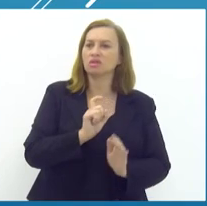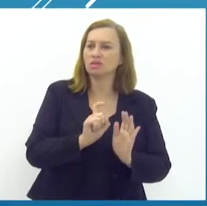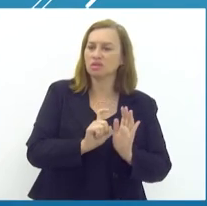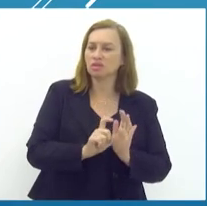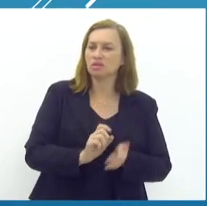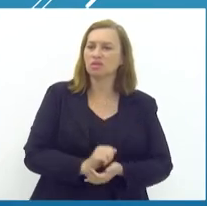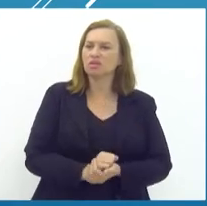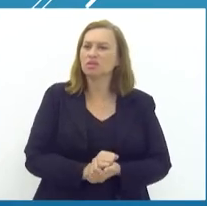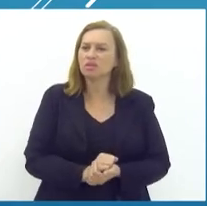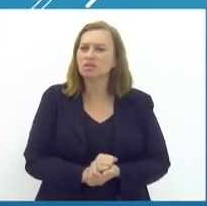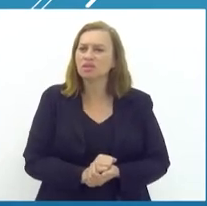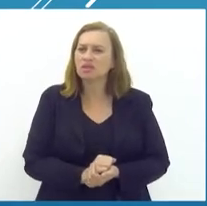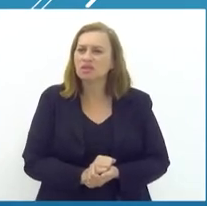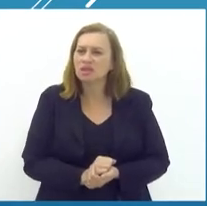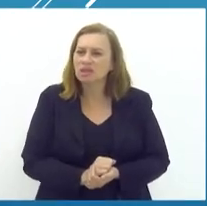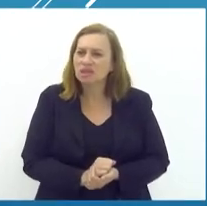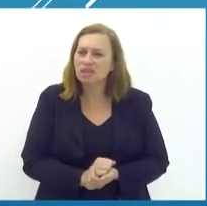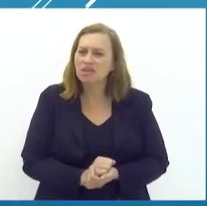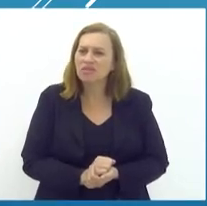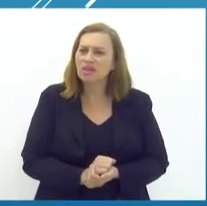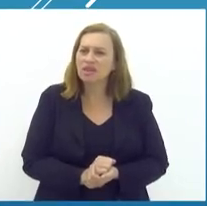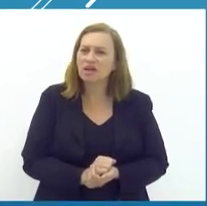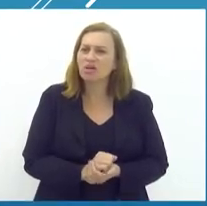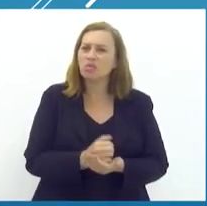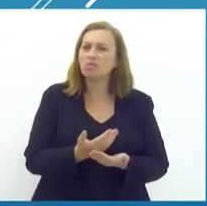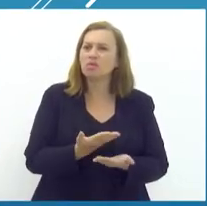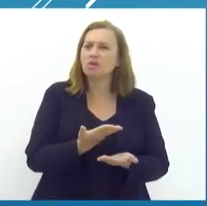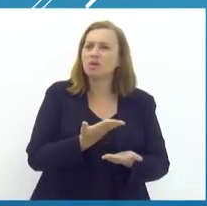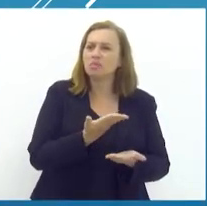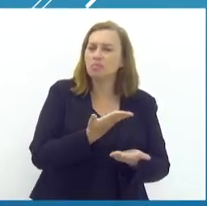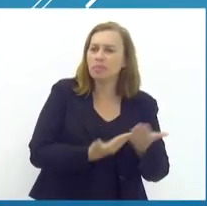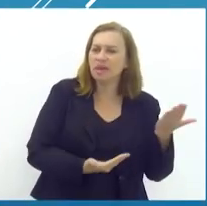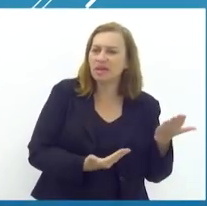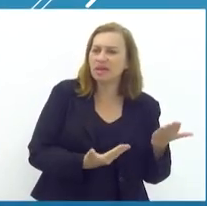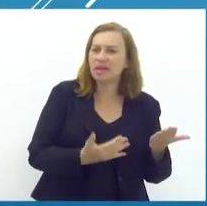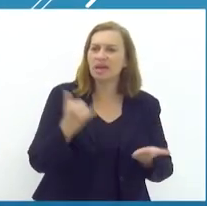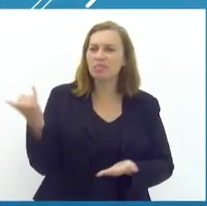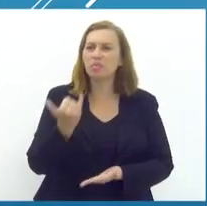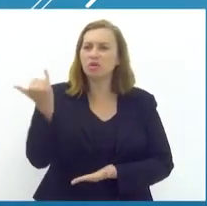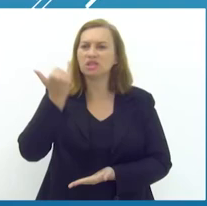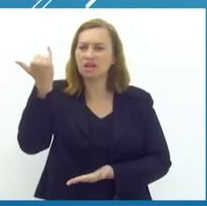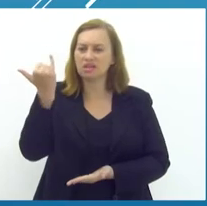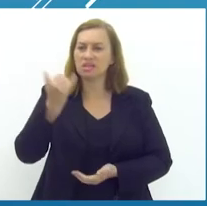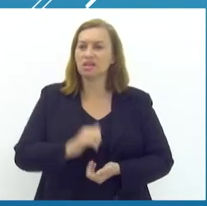que deveriam perder a importância segundo ele esse pessoal teria que ser Reinventar